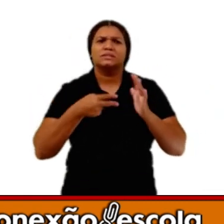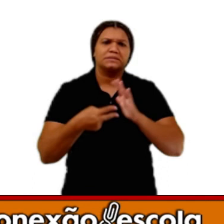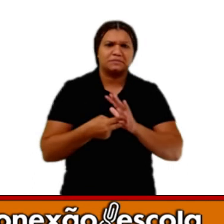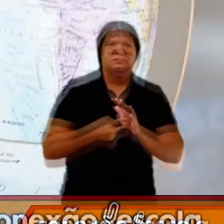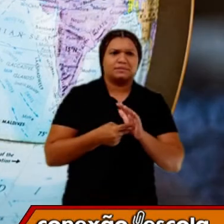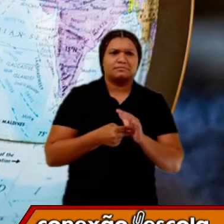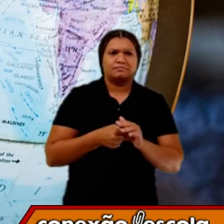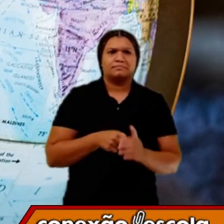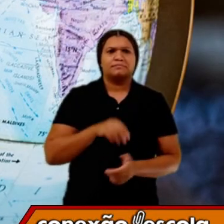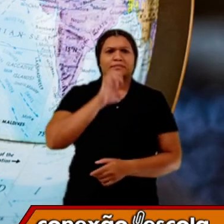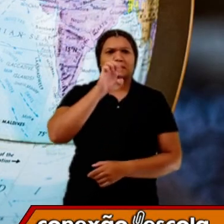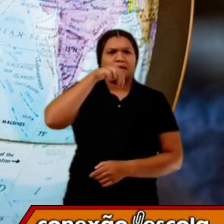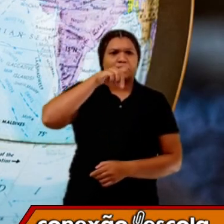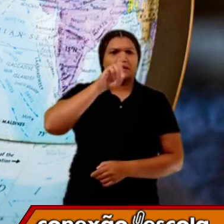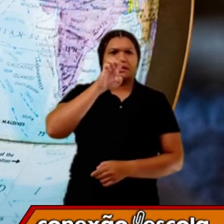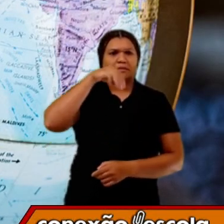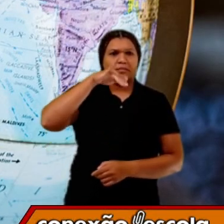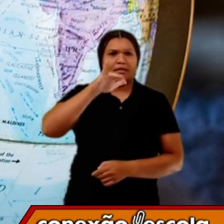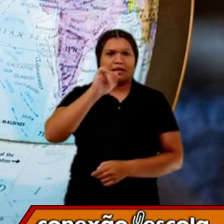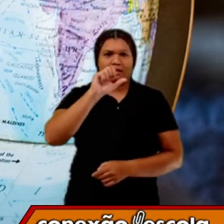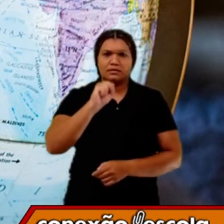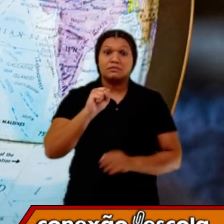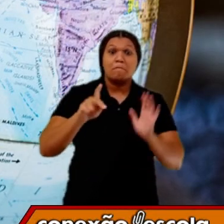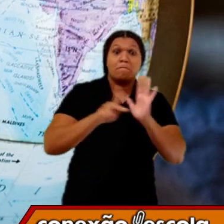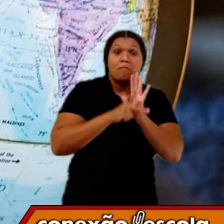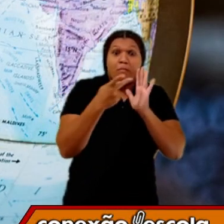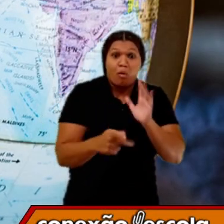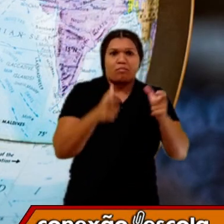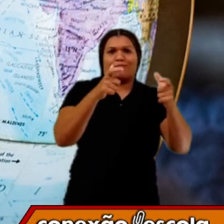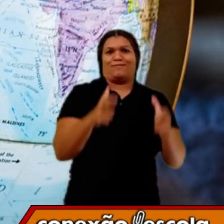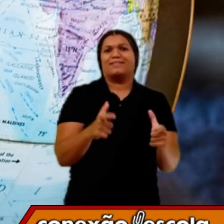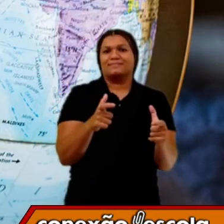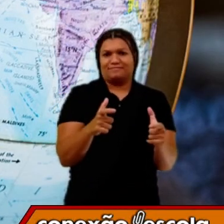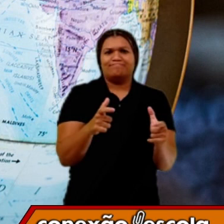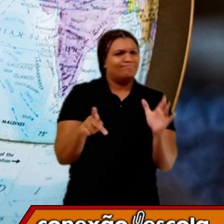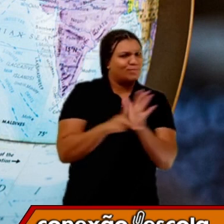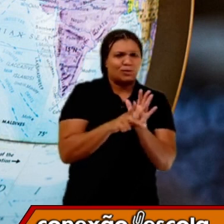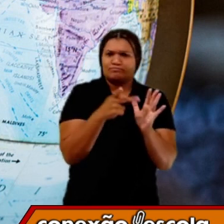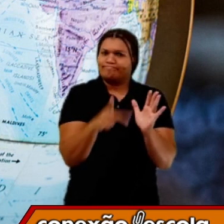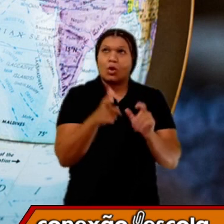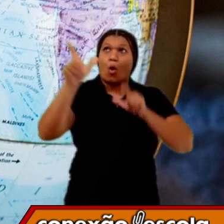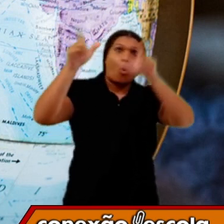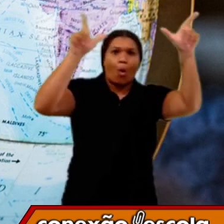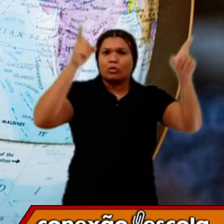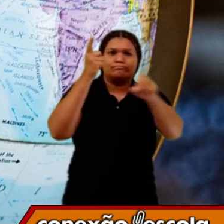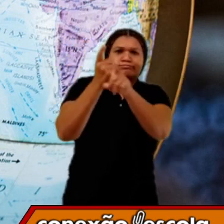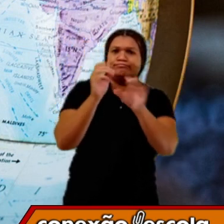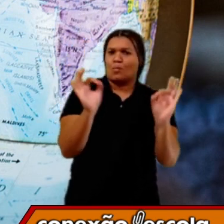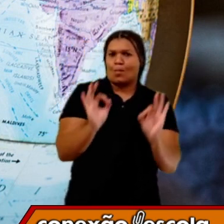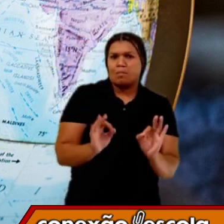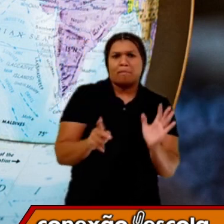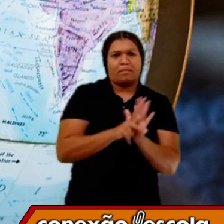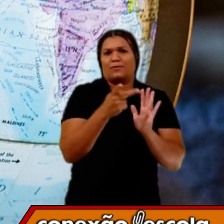só ocorrem em uma determinada região, que são específicas daquele bioma, que são específicas daquela região. Então, o